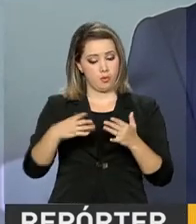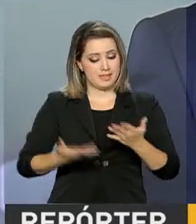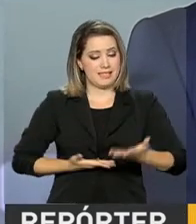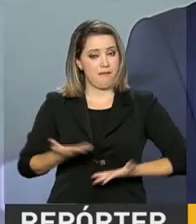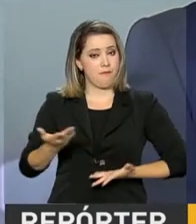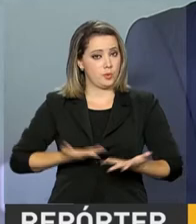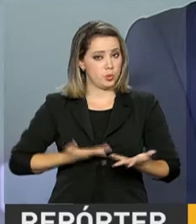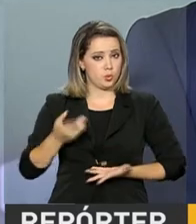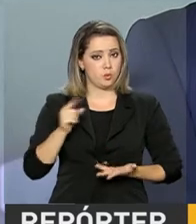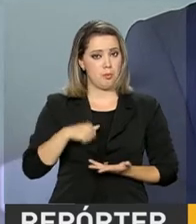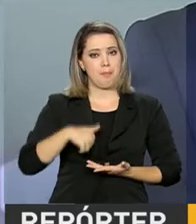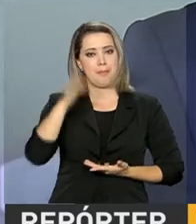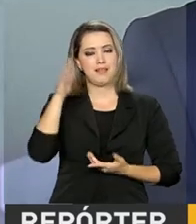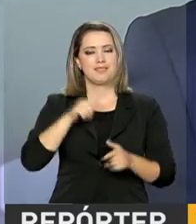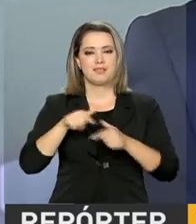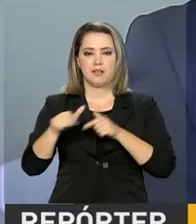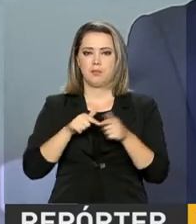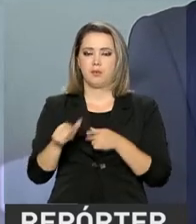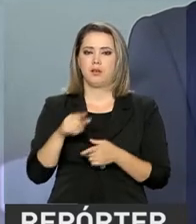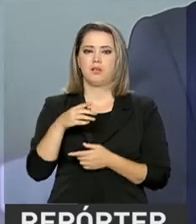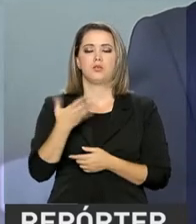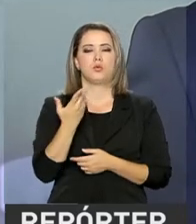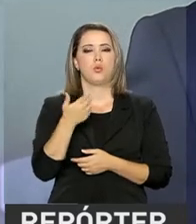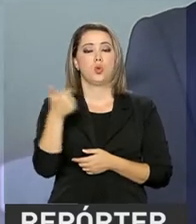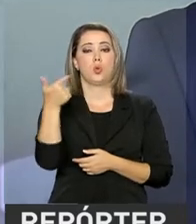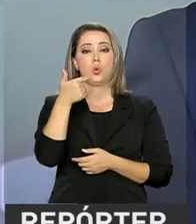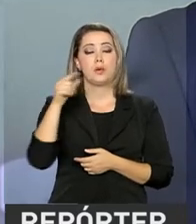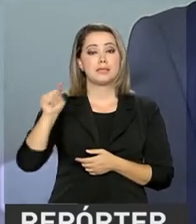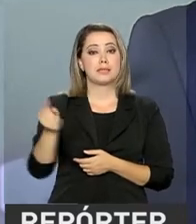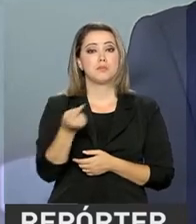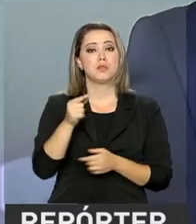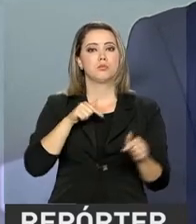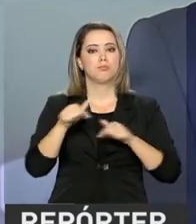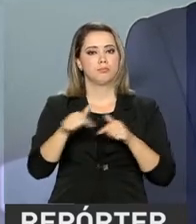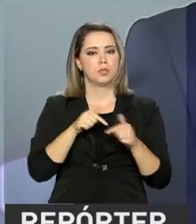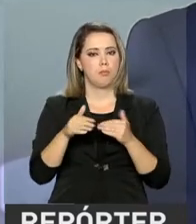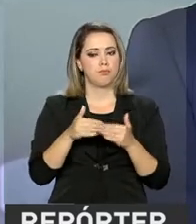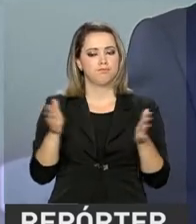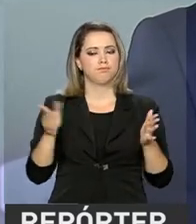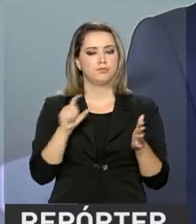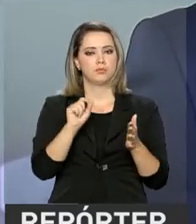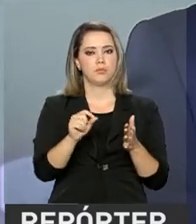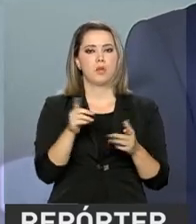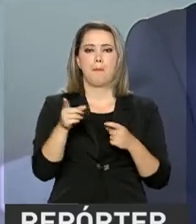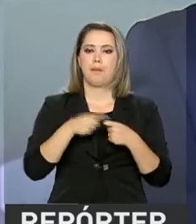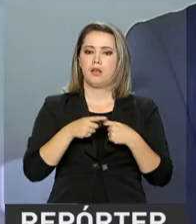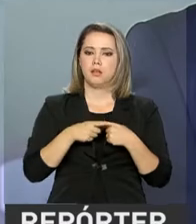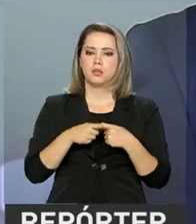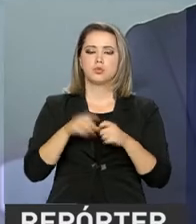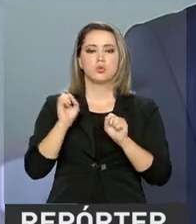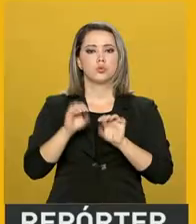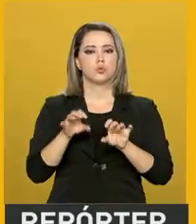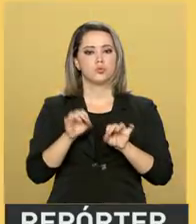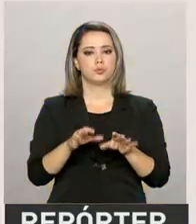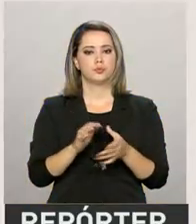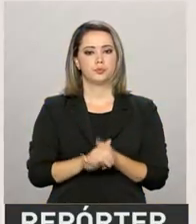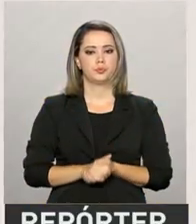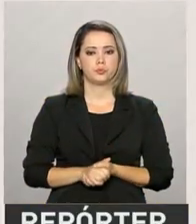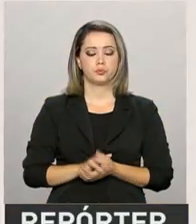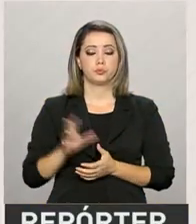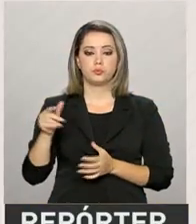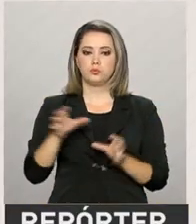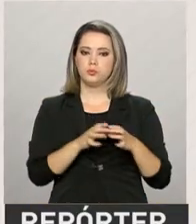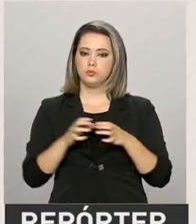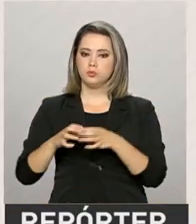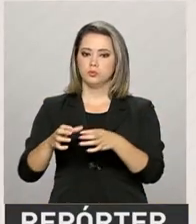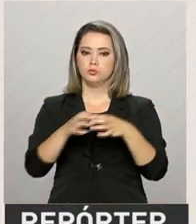de trabalho no mês de maio foram quase dois mil postos em áreas como atendimento médico e educação em todos os